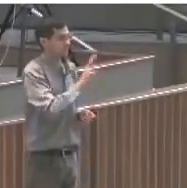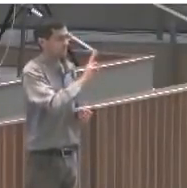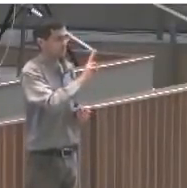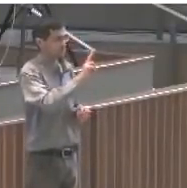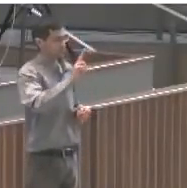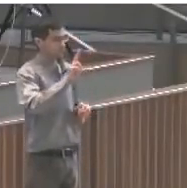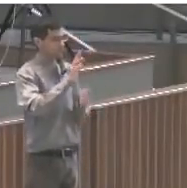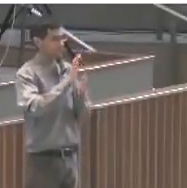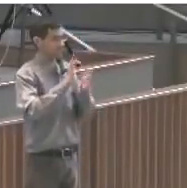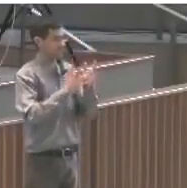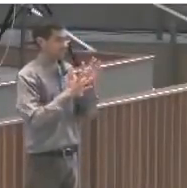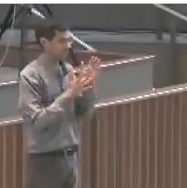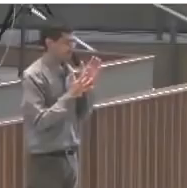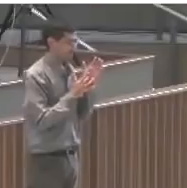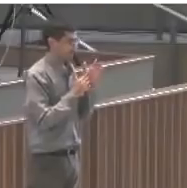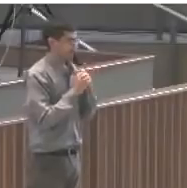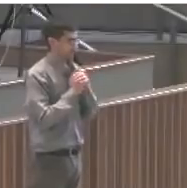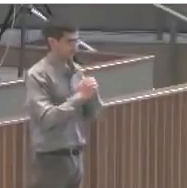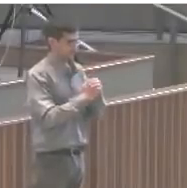de jesus